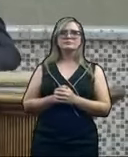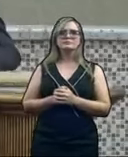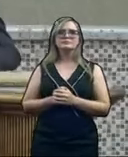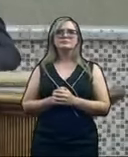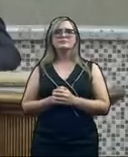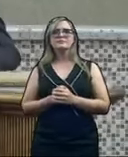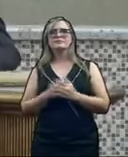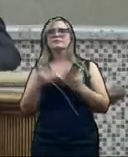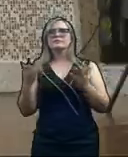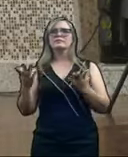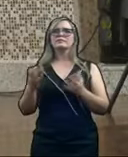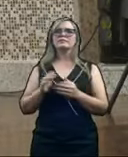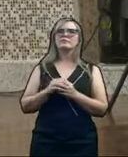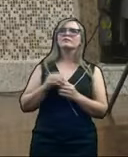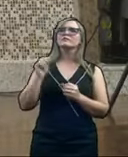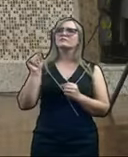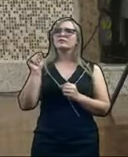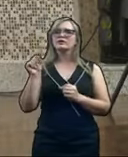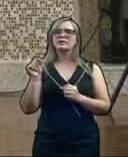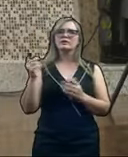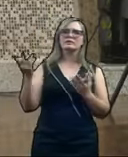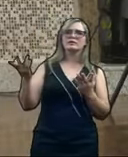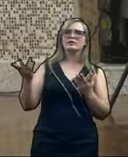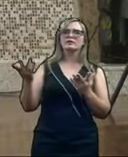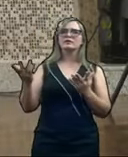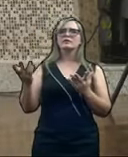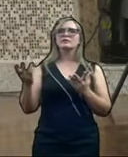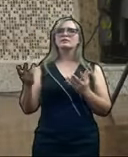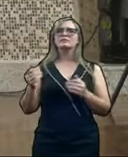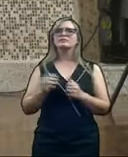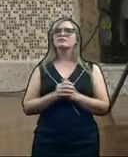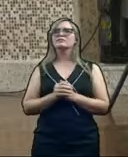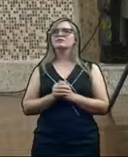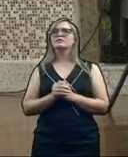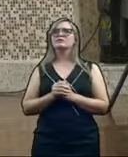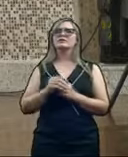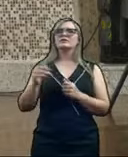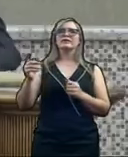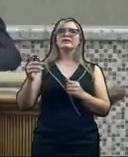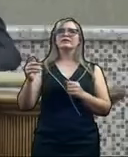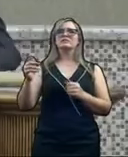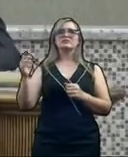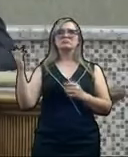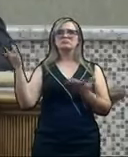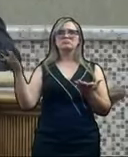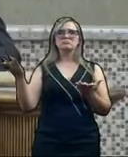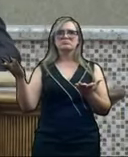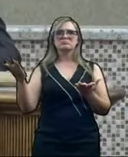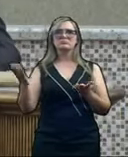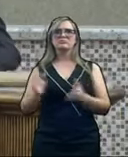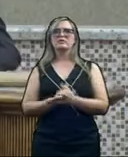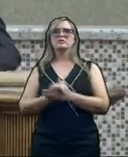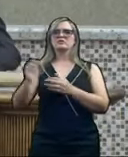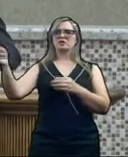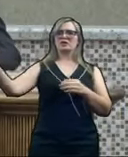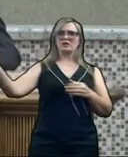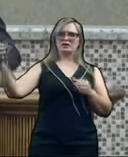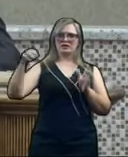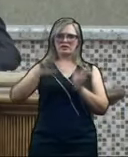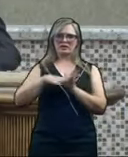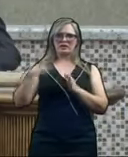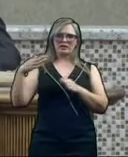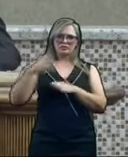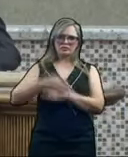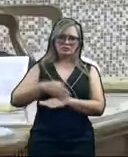casa que elas procuravam mas aí a irmã fala nós vamos orar com a senhora Oi e aí pegue